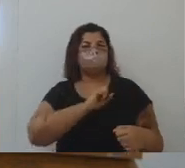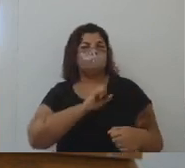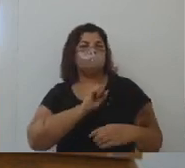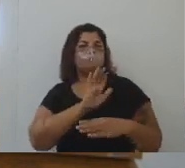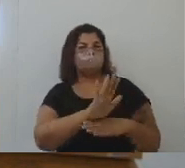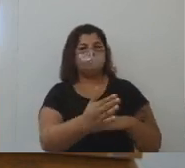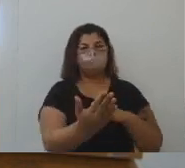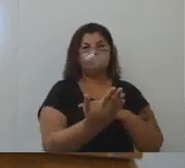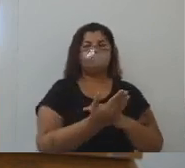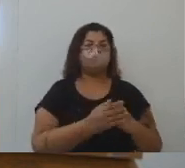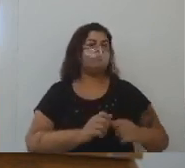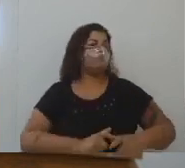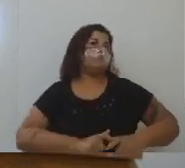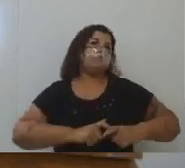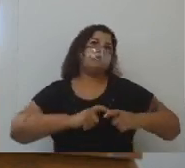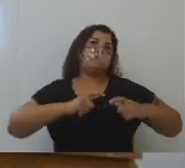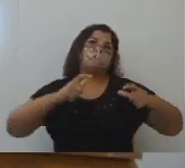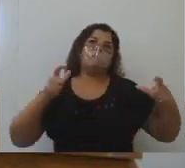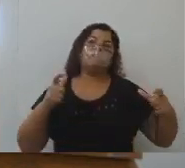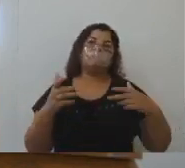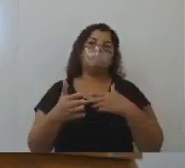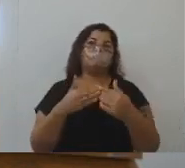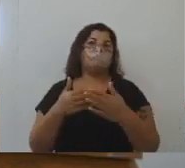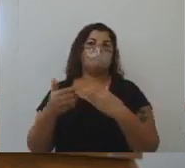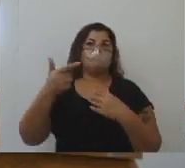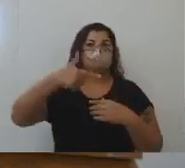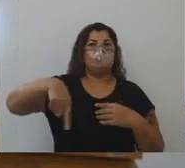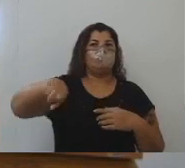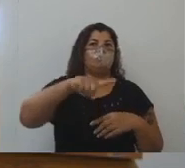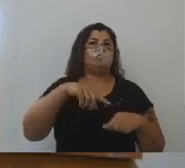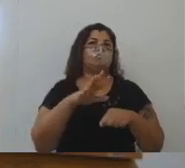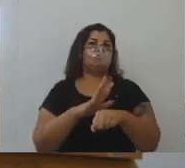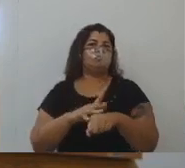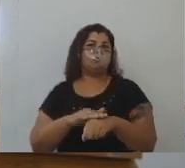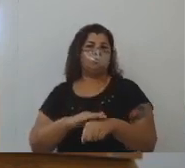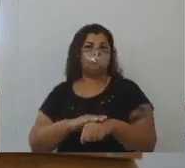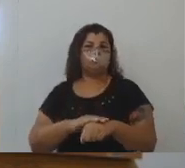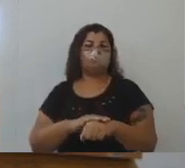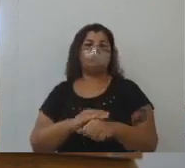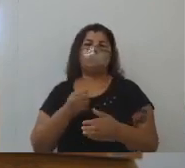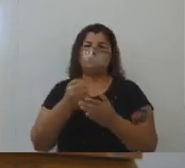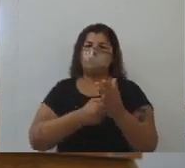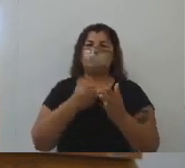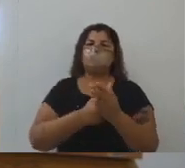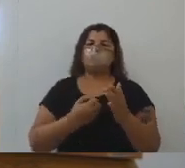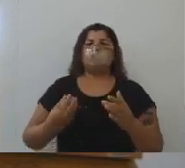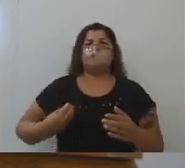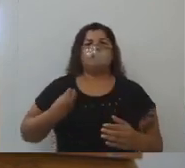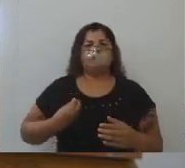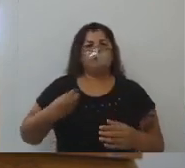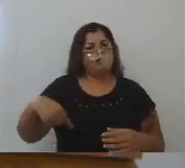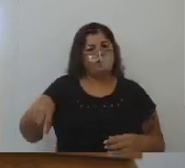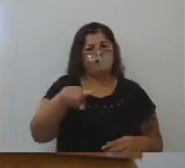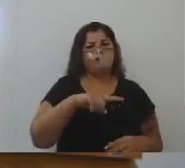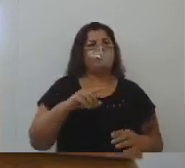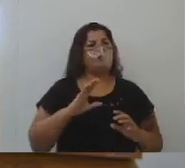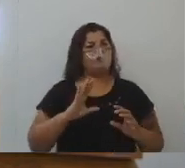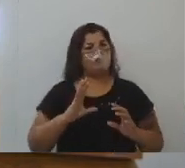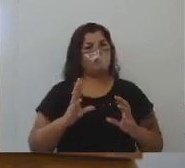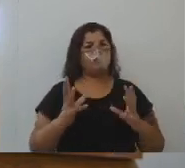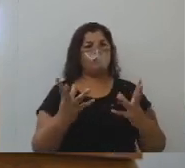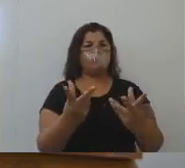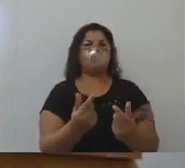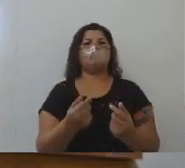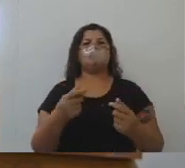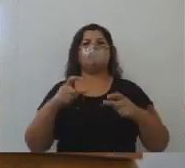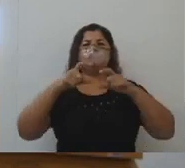eles são maiores do que qualquer doença. Então, lutar pela vida não é lutar somente pela nossa vida. É por isso que a